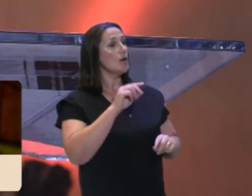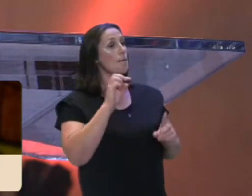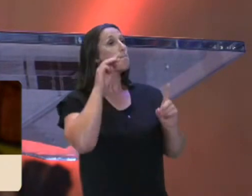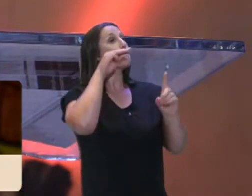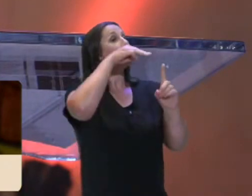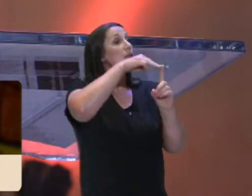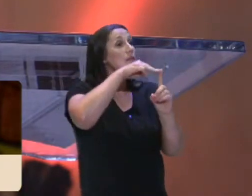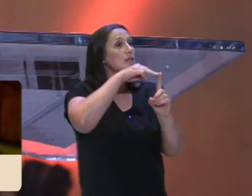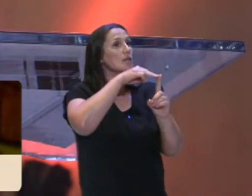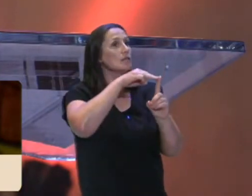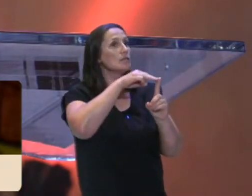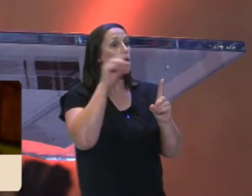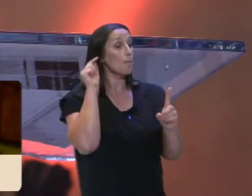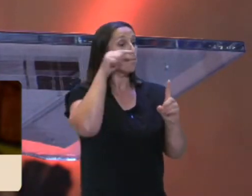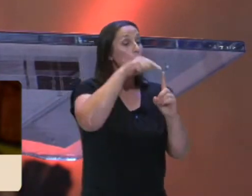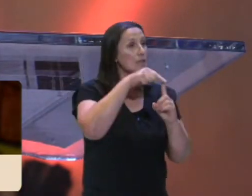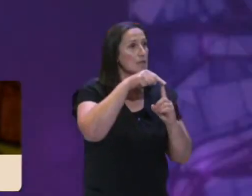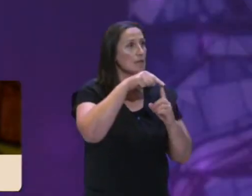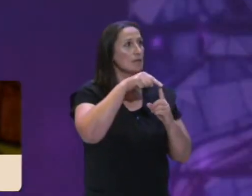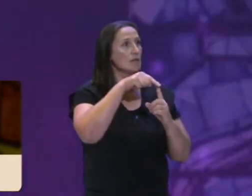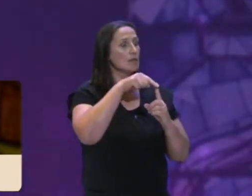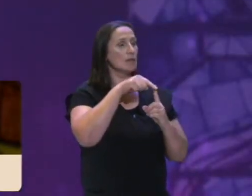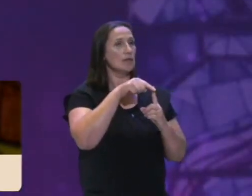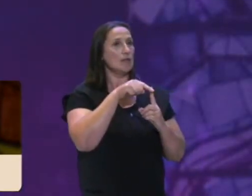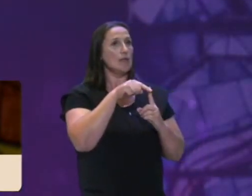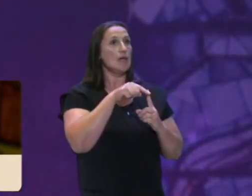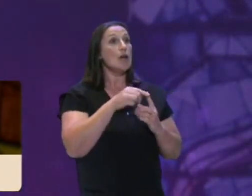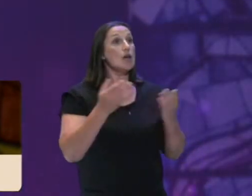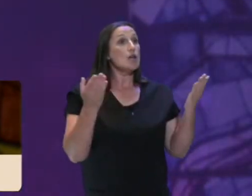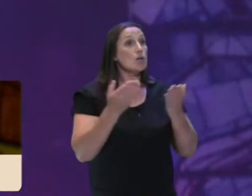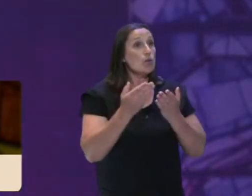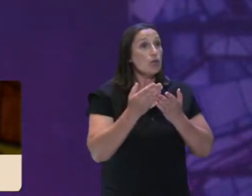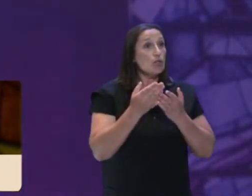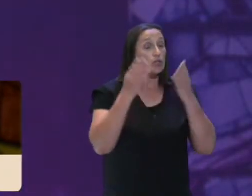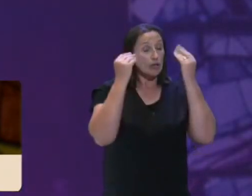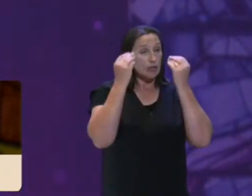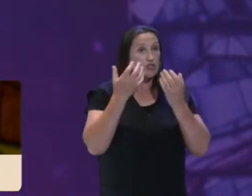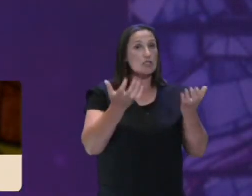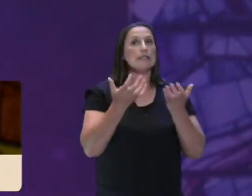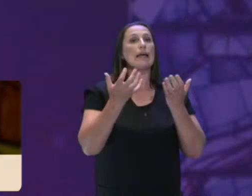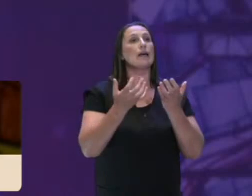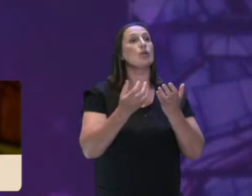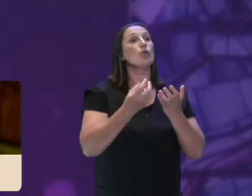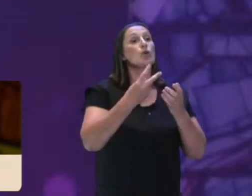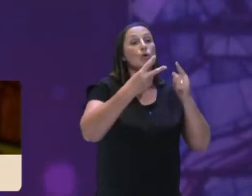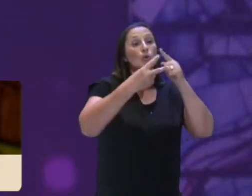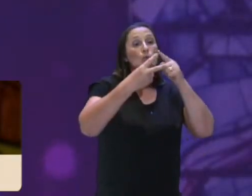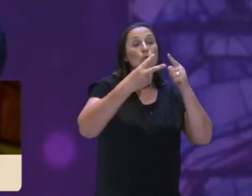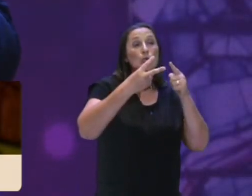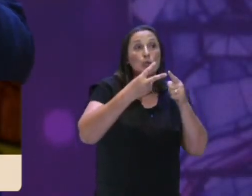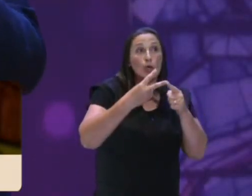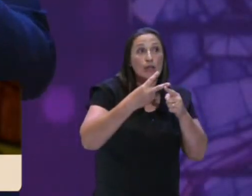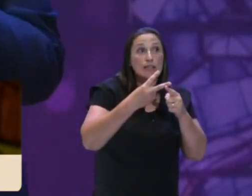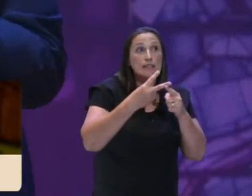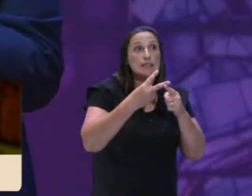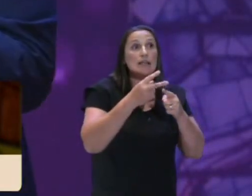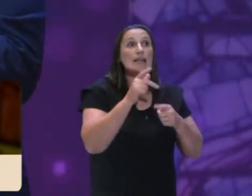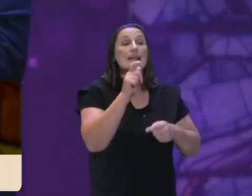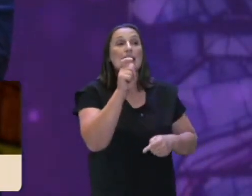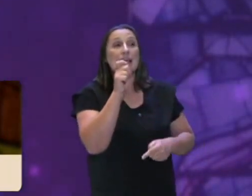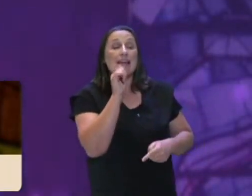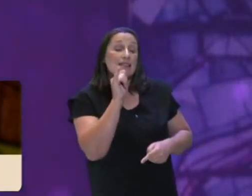E eu queria olhar hoje à noite para 2 exemplos das Escrituras, de homens de Deus